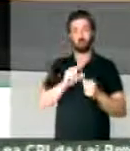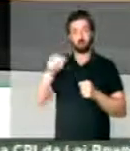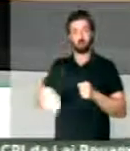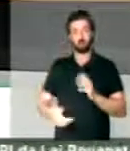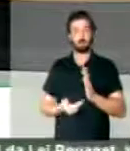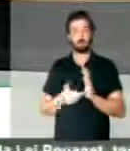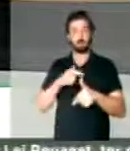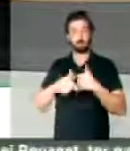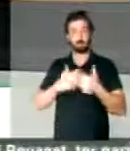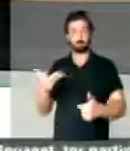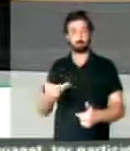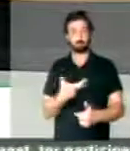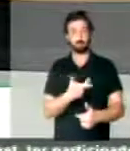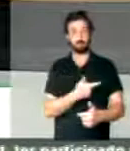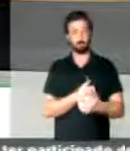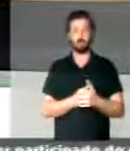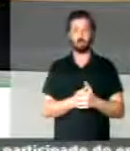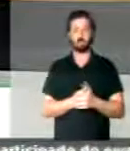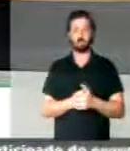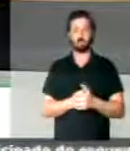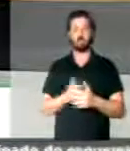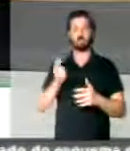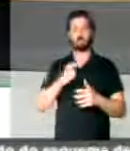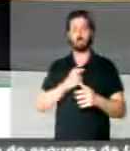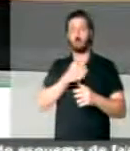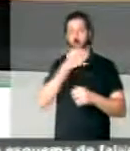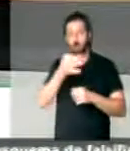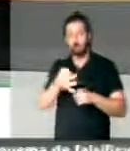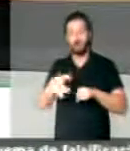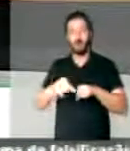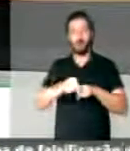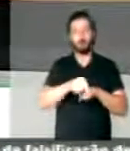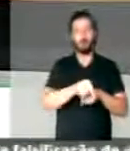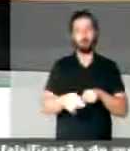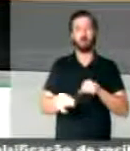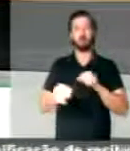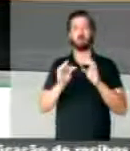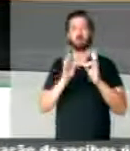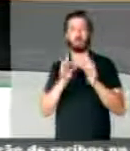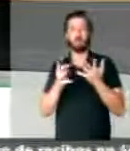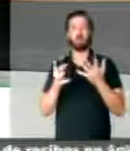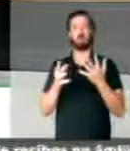casa, com fundamentação técnica, com grandeza de espírito